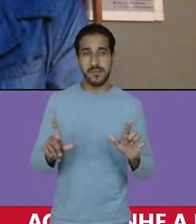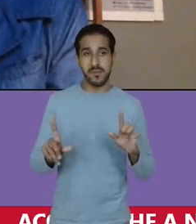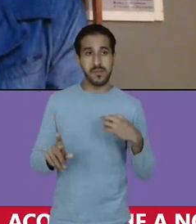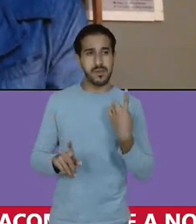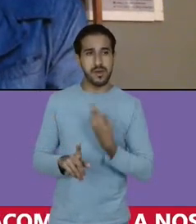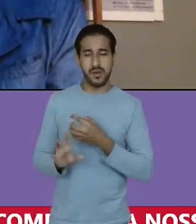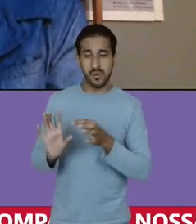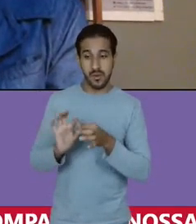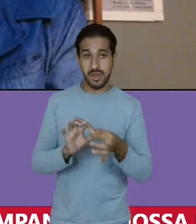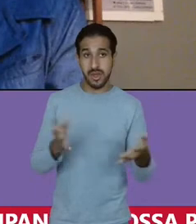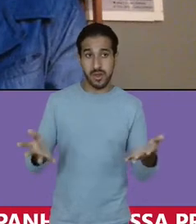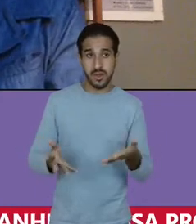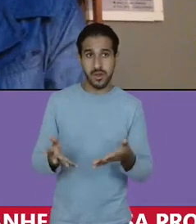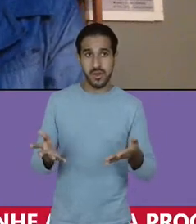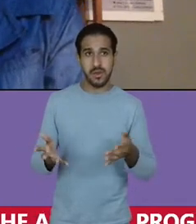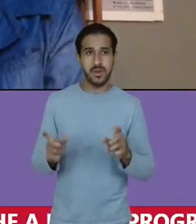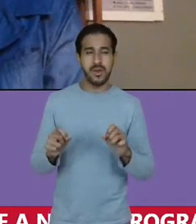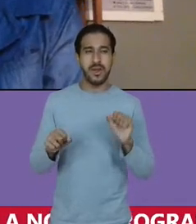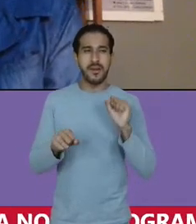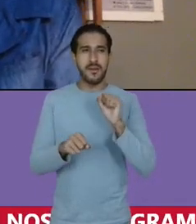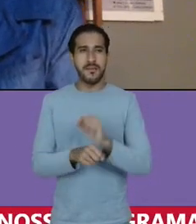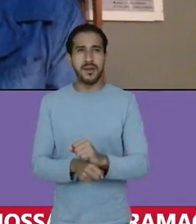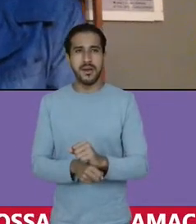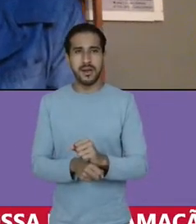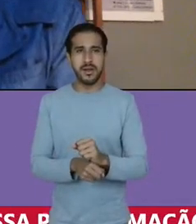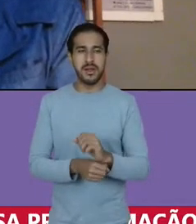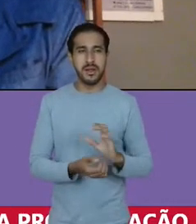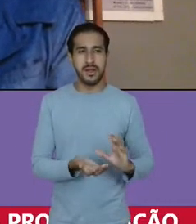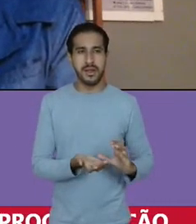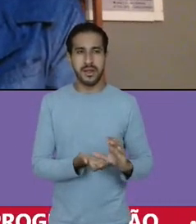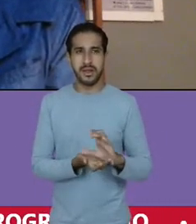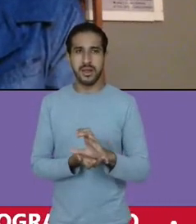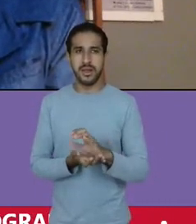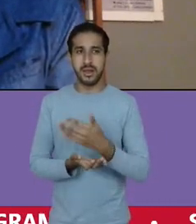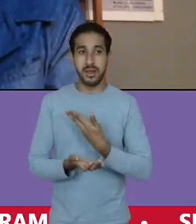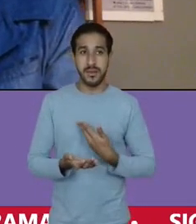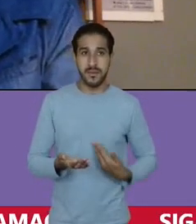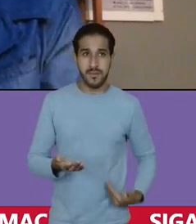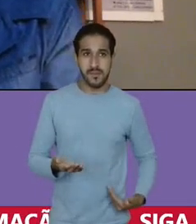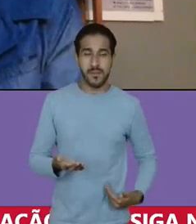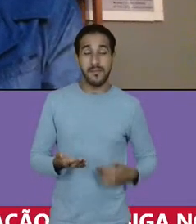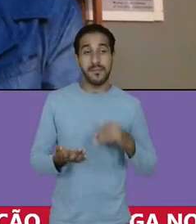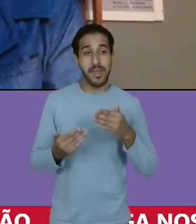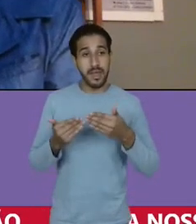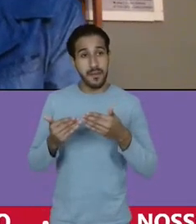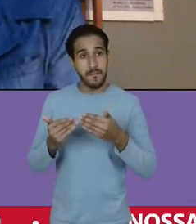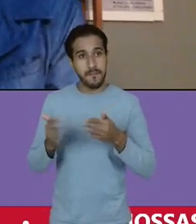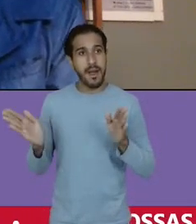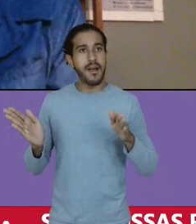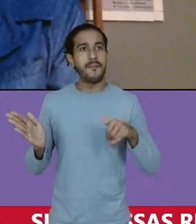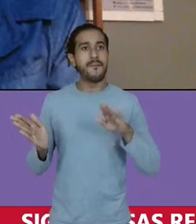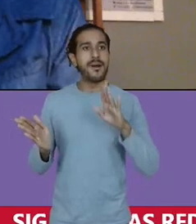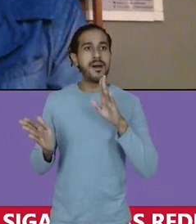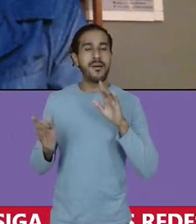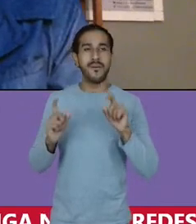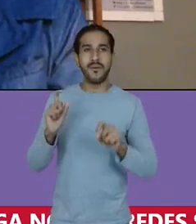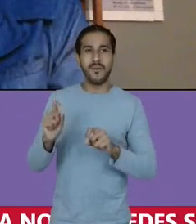que a gente está vivendo, essa paralisação do financiamento público, né, se abriu